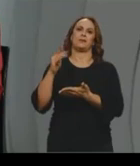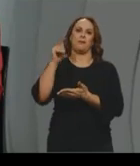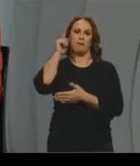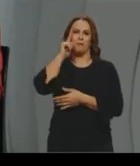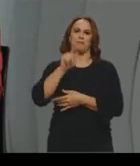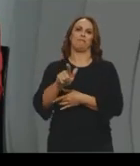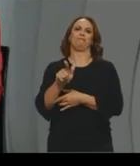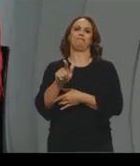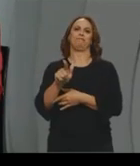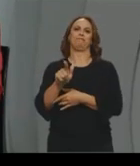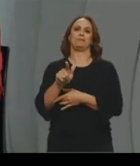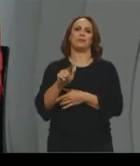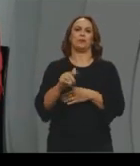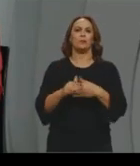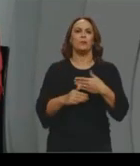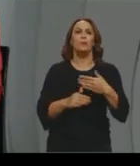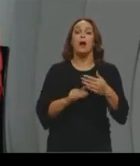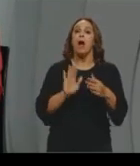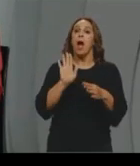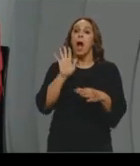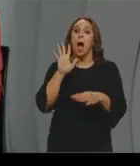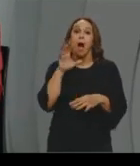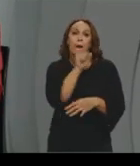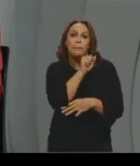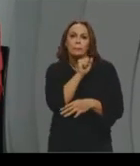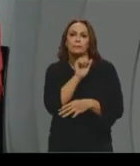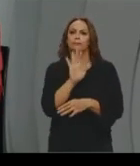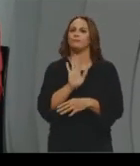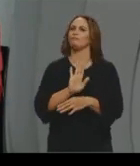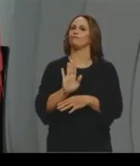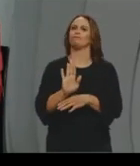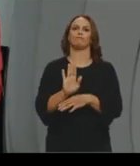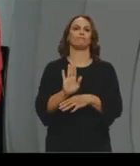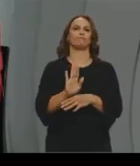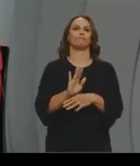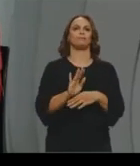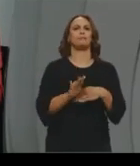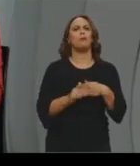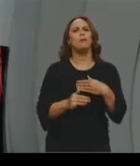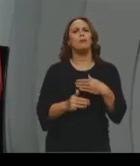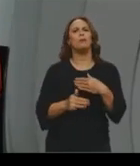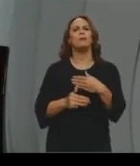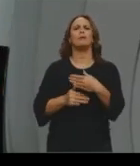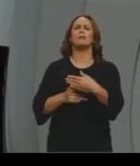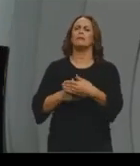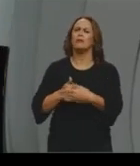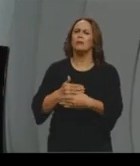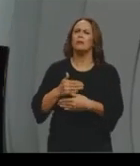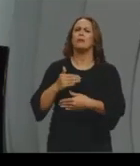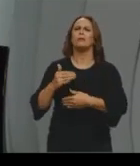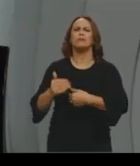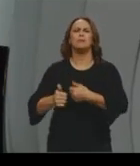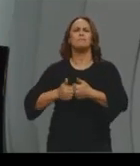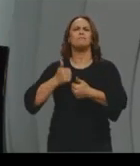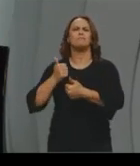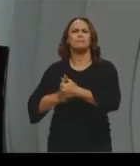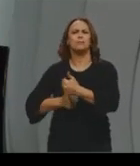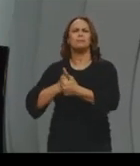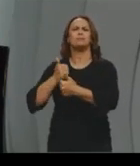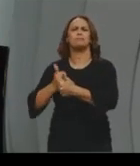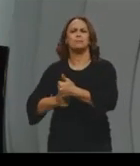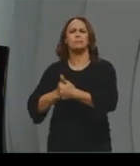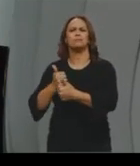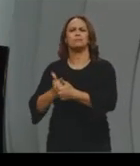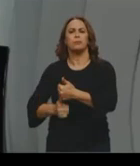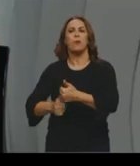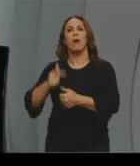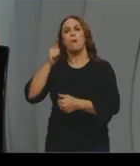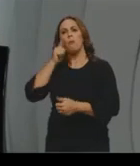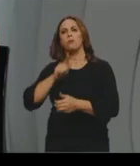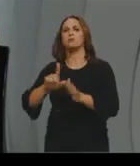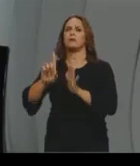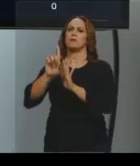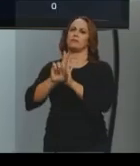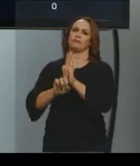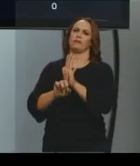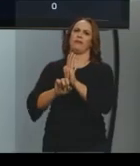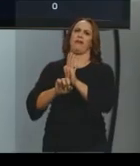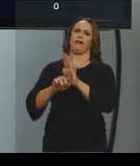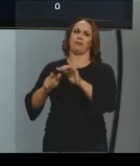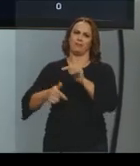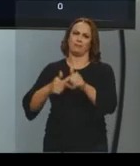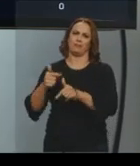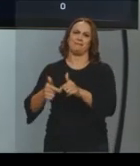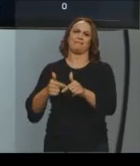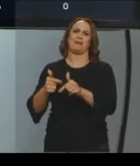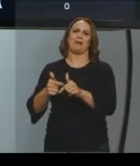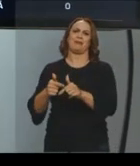A gente precisa de um longo tempo de lutas até que a gente possa ir adquirir direitos trabalhistas no Brasil. Obrigada,